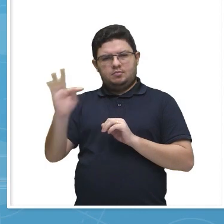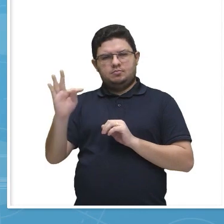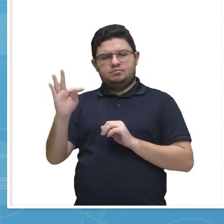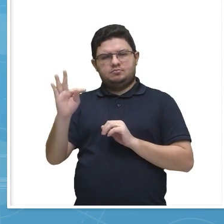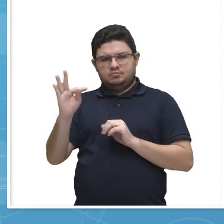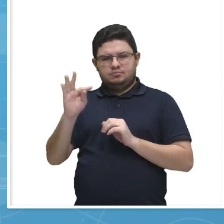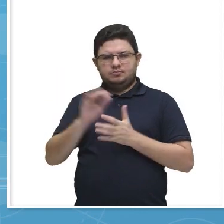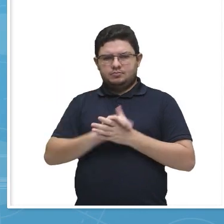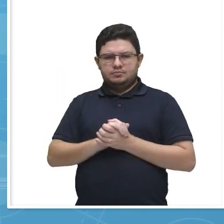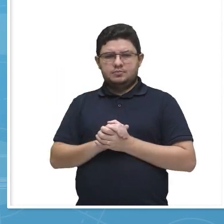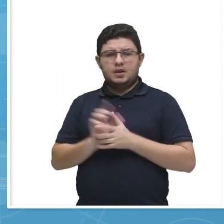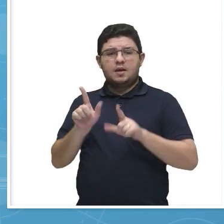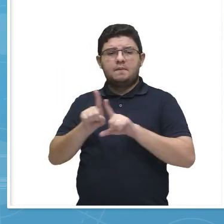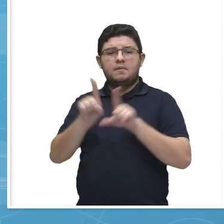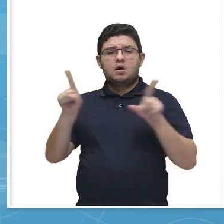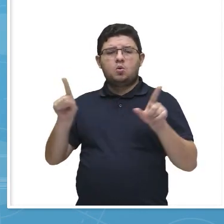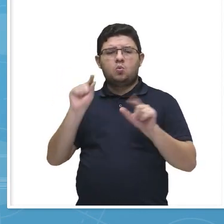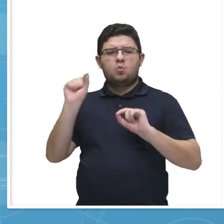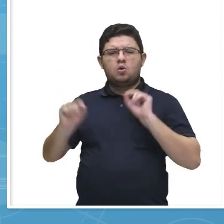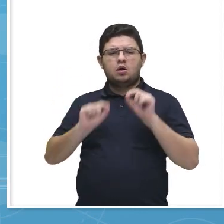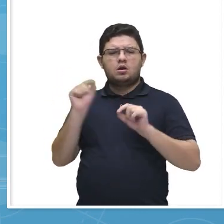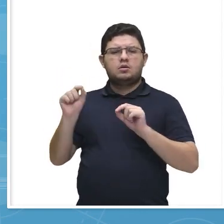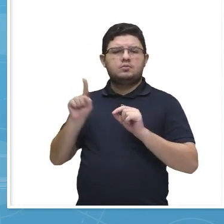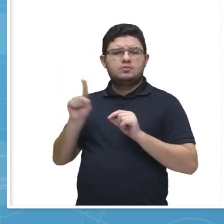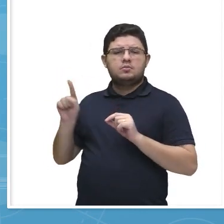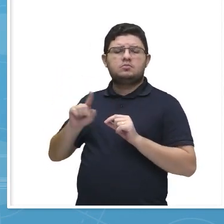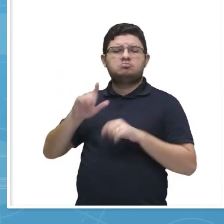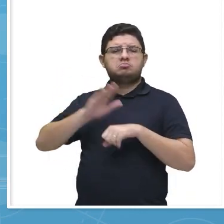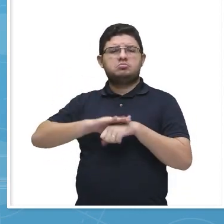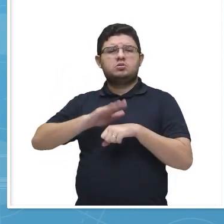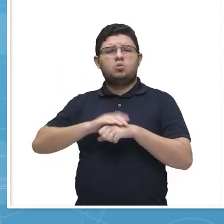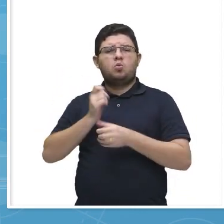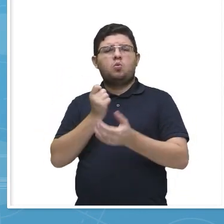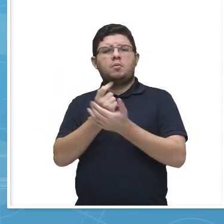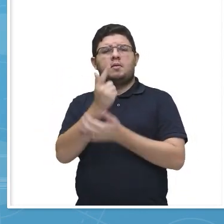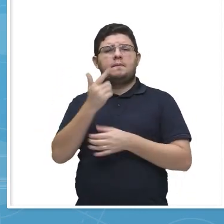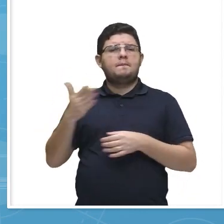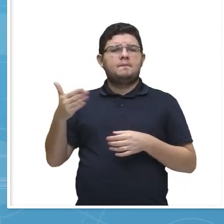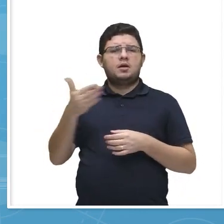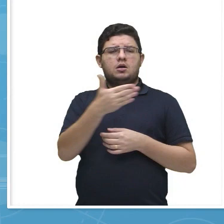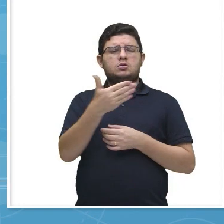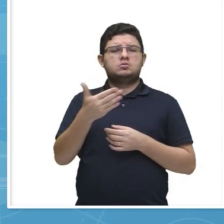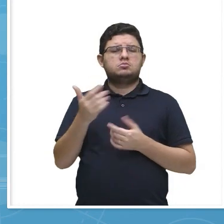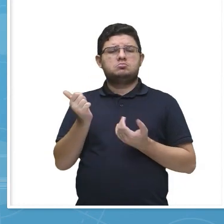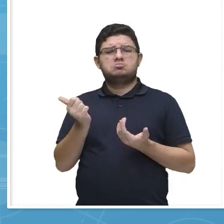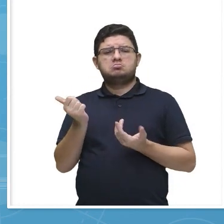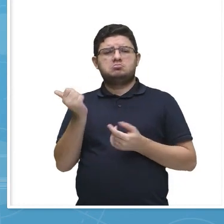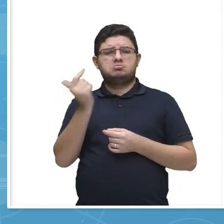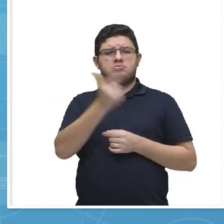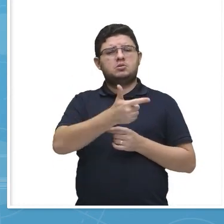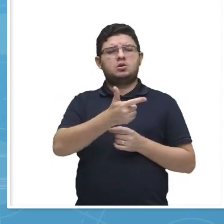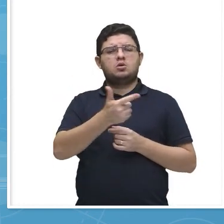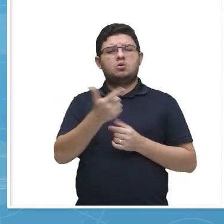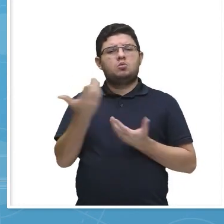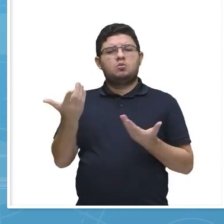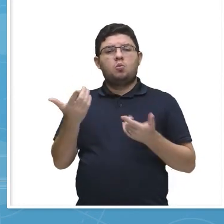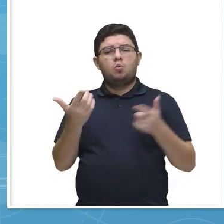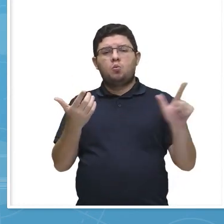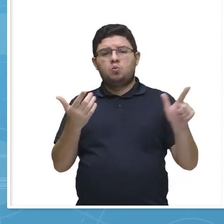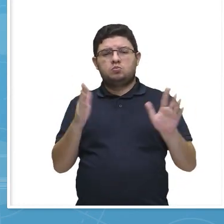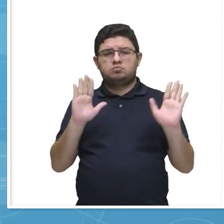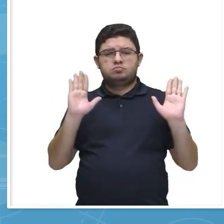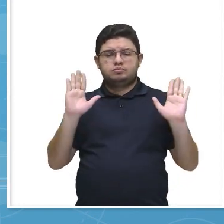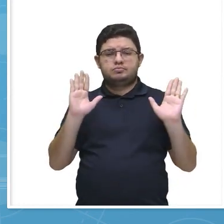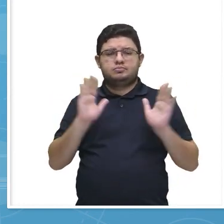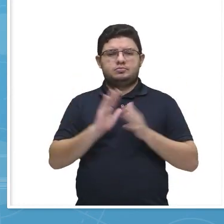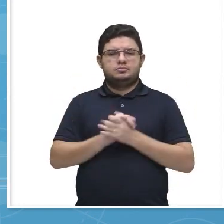certo? Mas ele prefere comprar peixe, quem prefere comprar algo em preferência de outro, né? Ó,